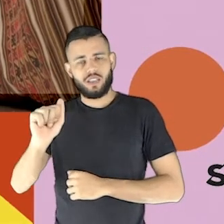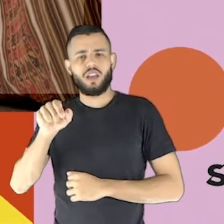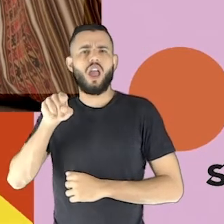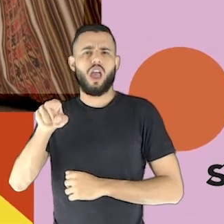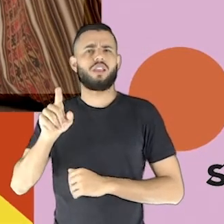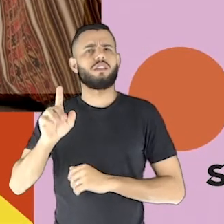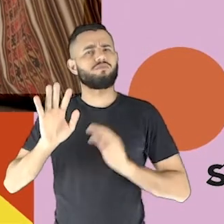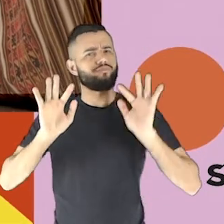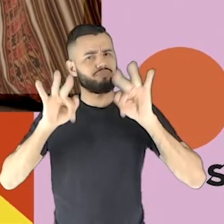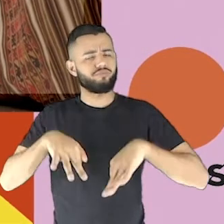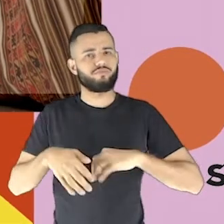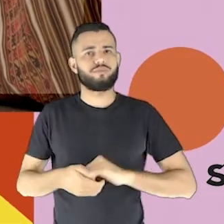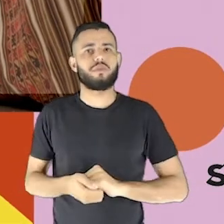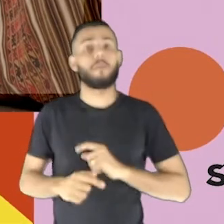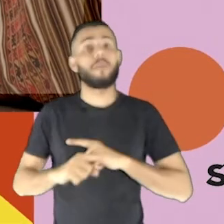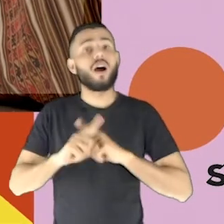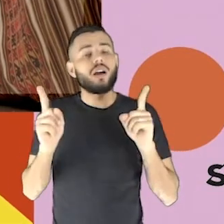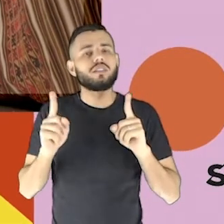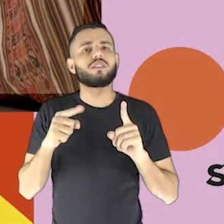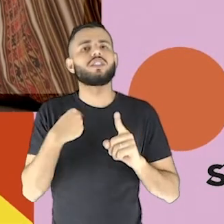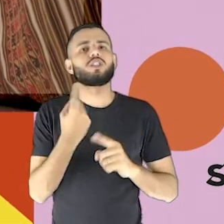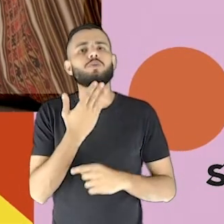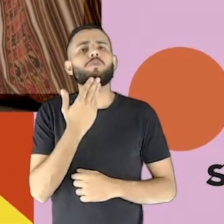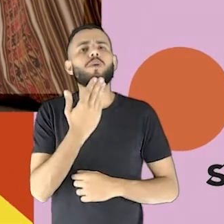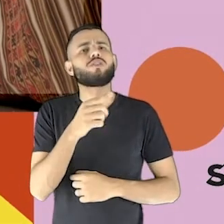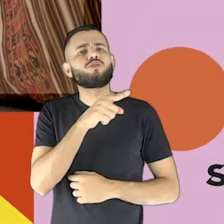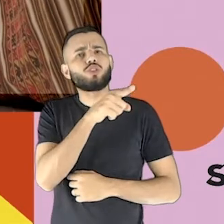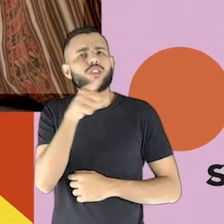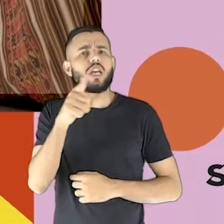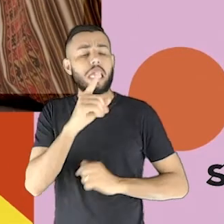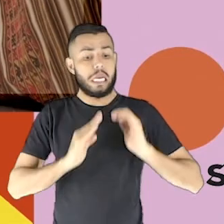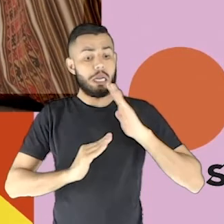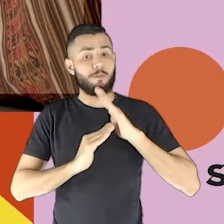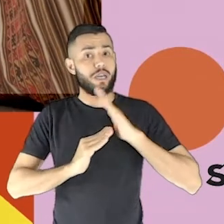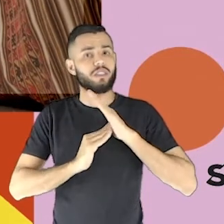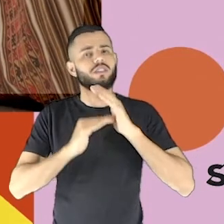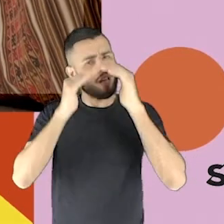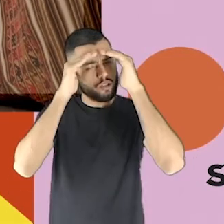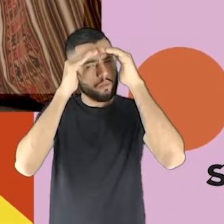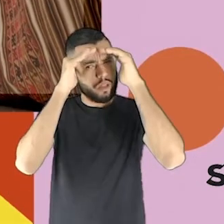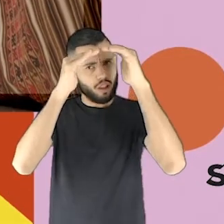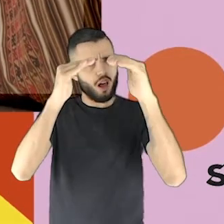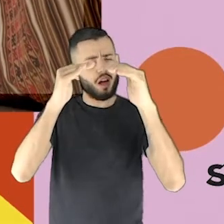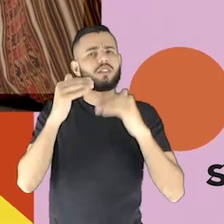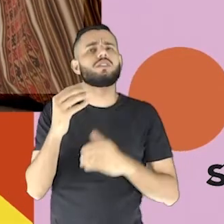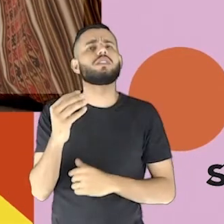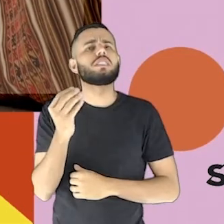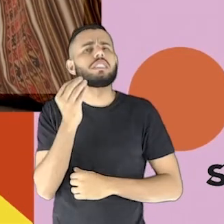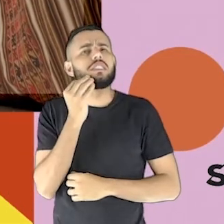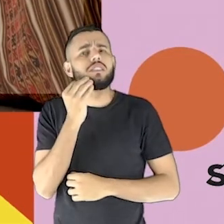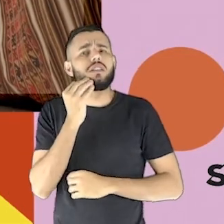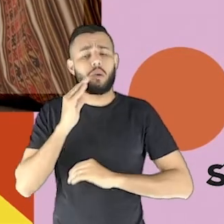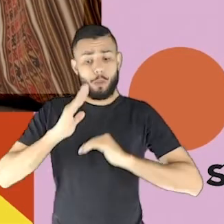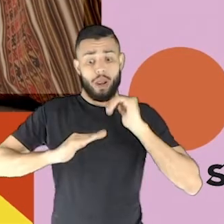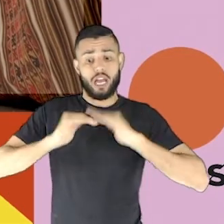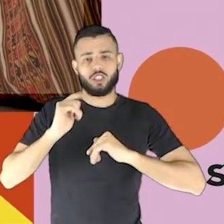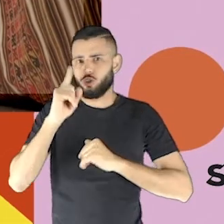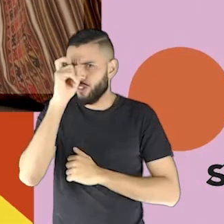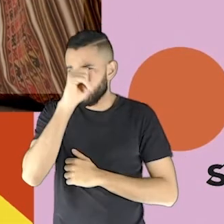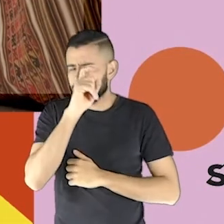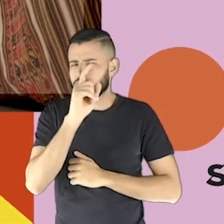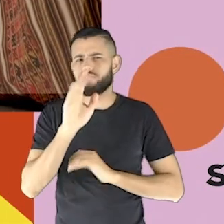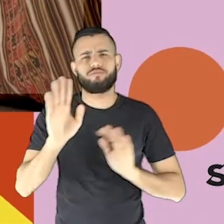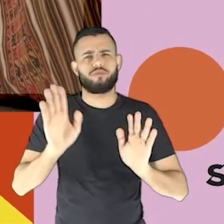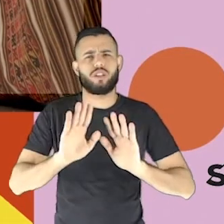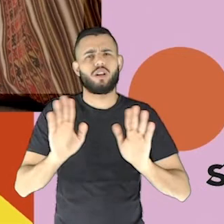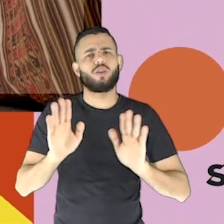encerramento. Mas em qualquer momento da prática a gente pede para que você respeite seus limites e tente ir realizando a prática, que não vai ser uma prática muito difícil,